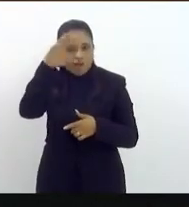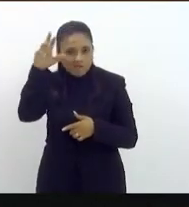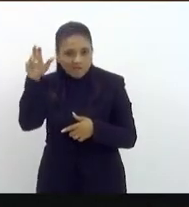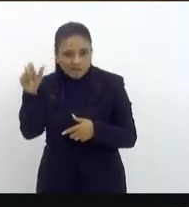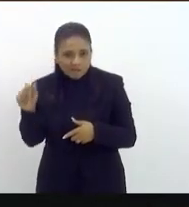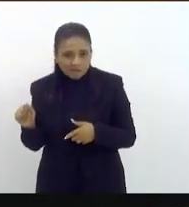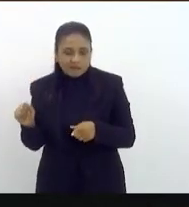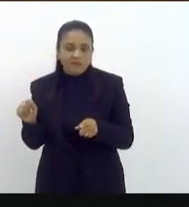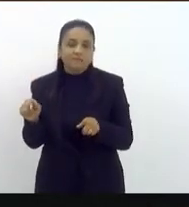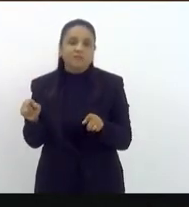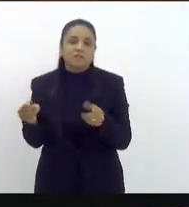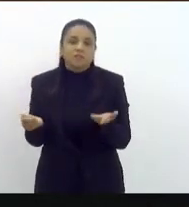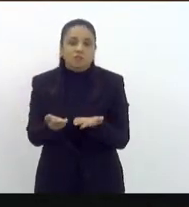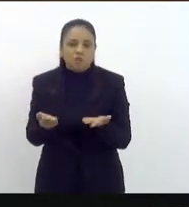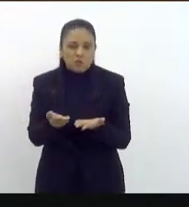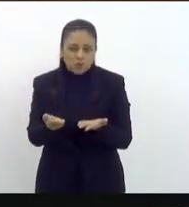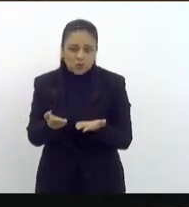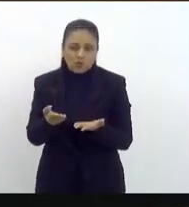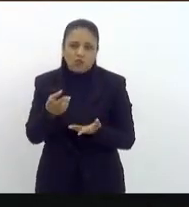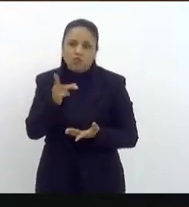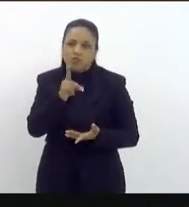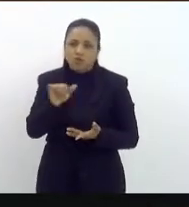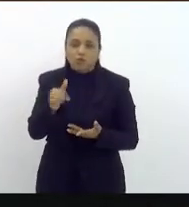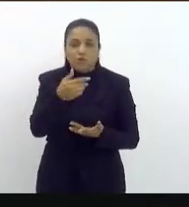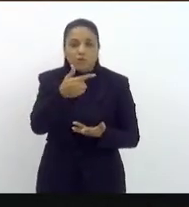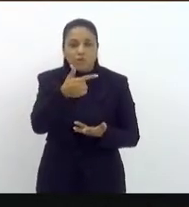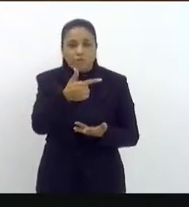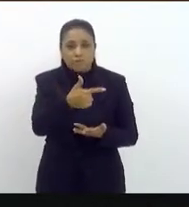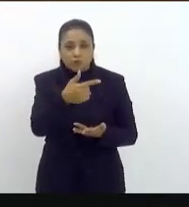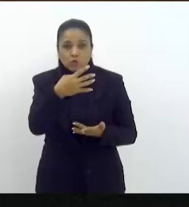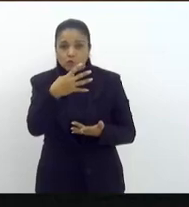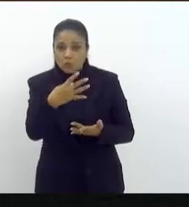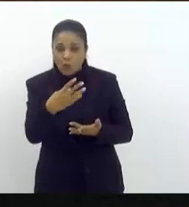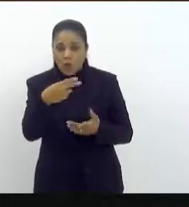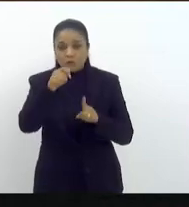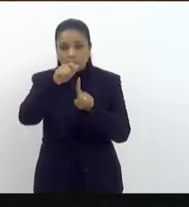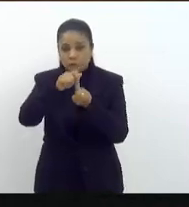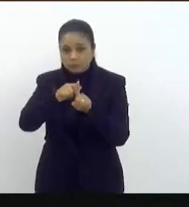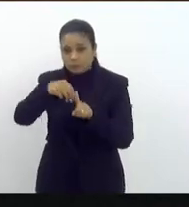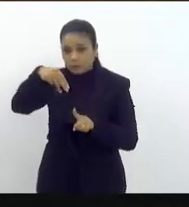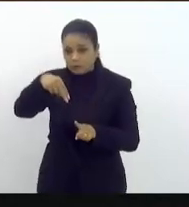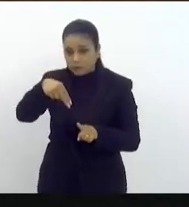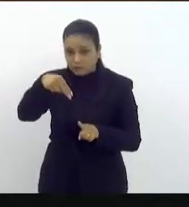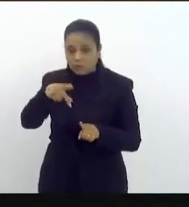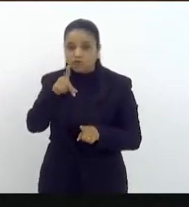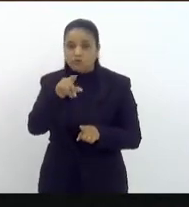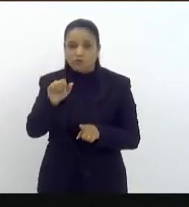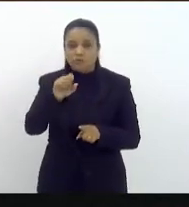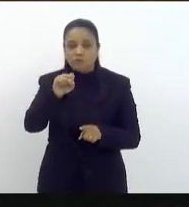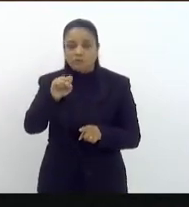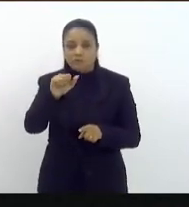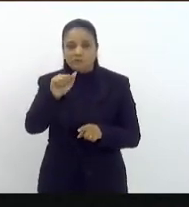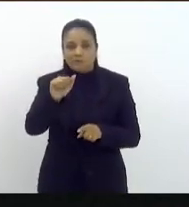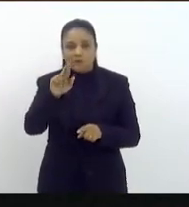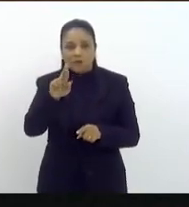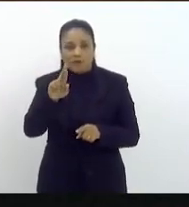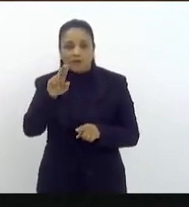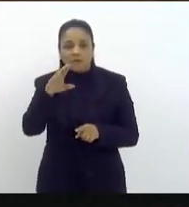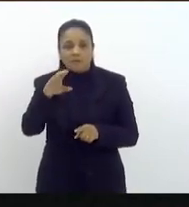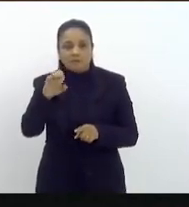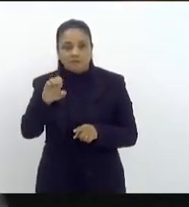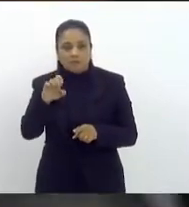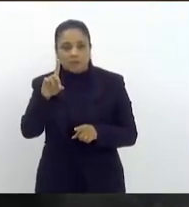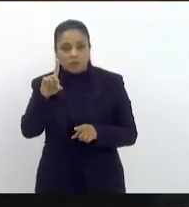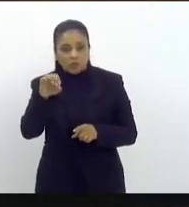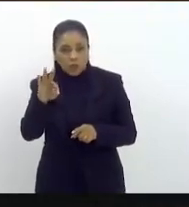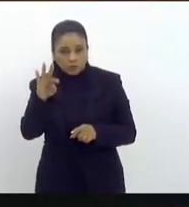obviamente botar o dia 24 de Novembro como o dia da sacerdotisa aí do sacerdote de